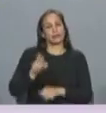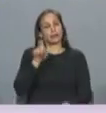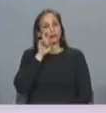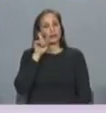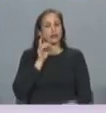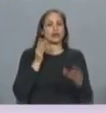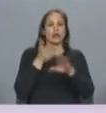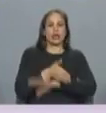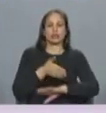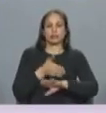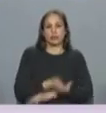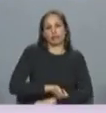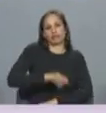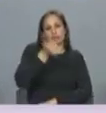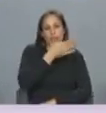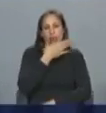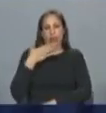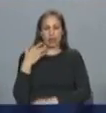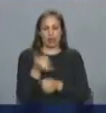à água